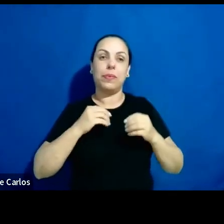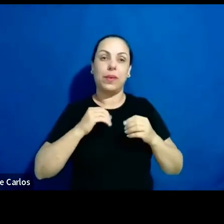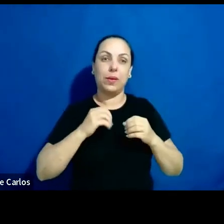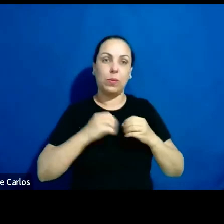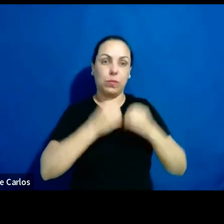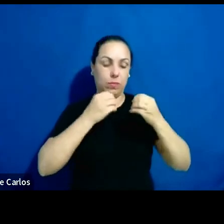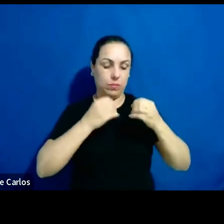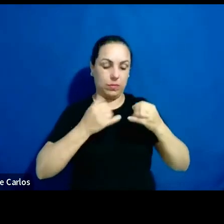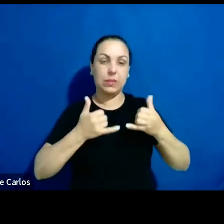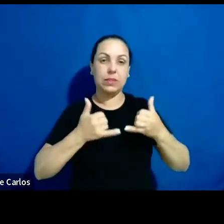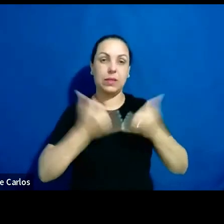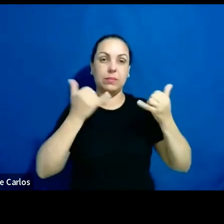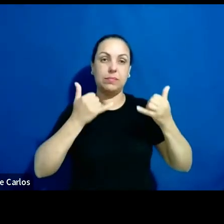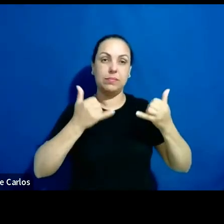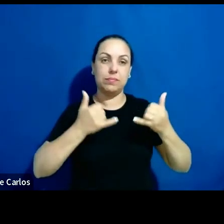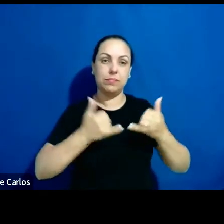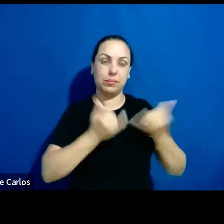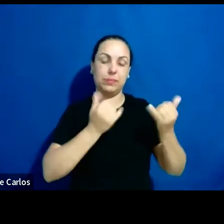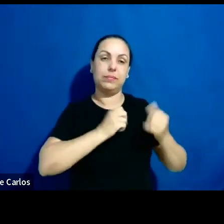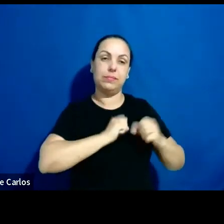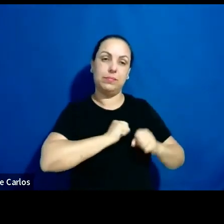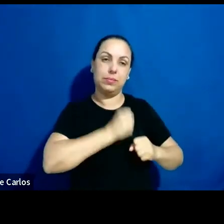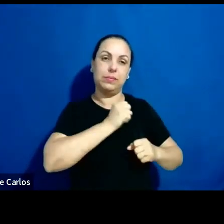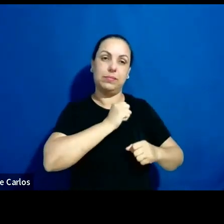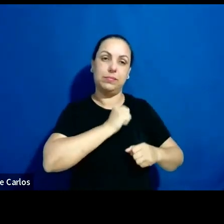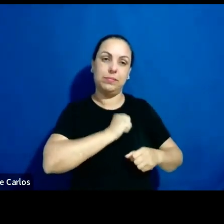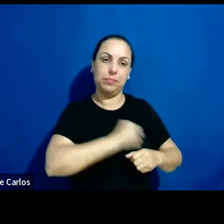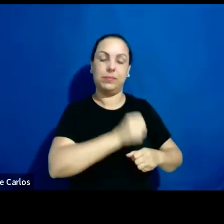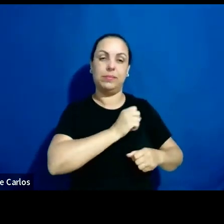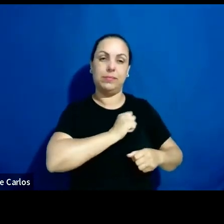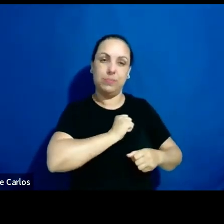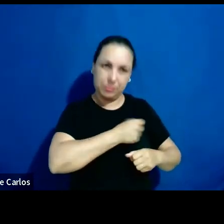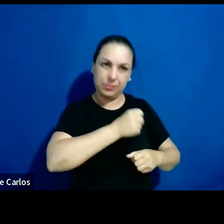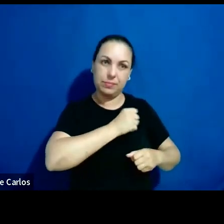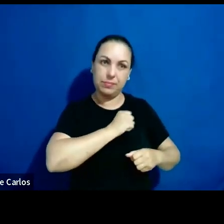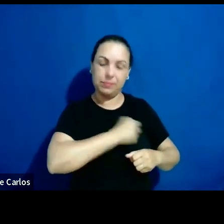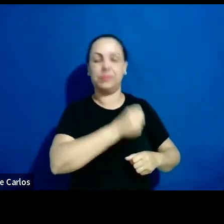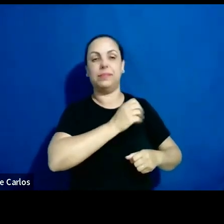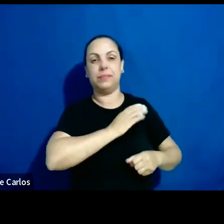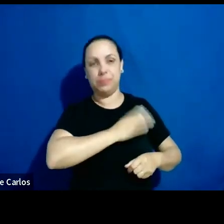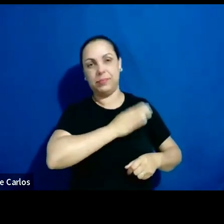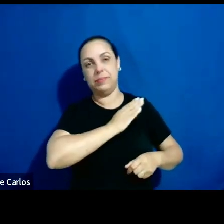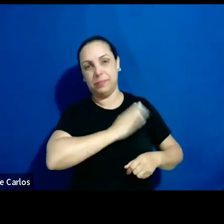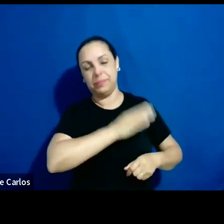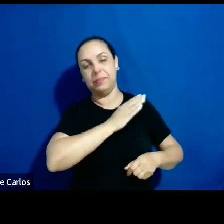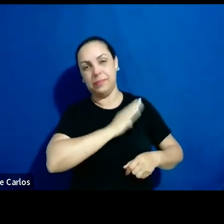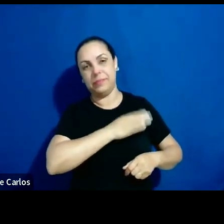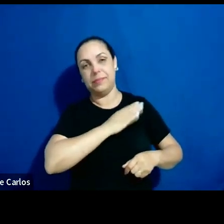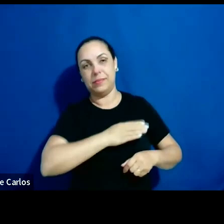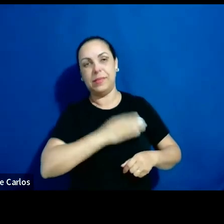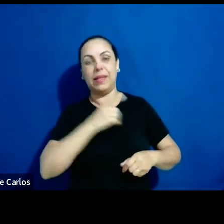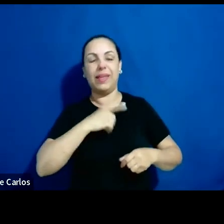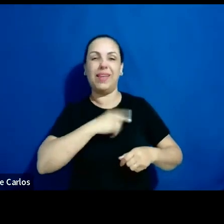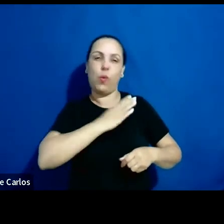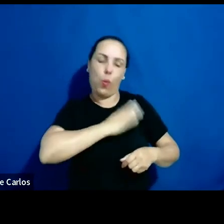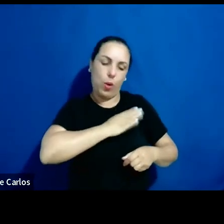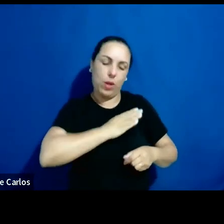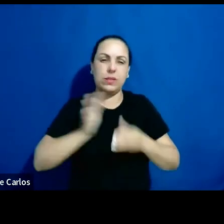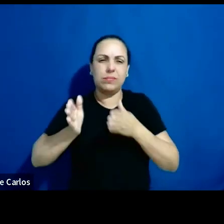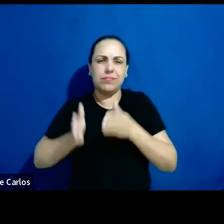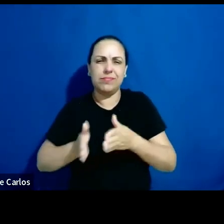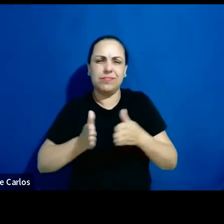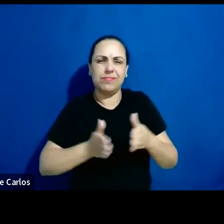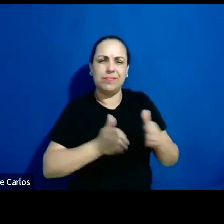se contrai, o coração, pum, bum, solta, pum, pum, vai, pá. É a